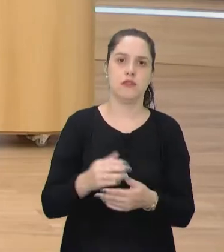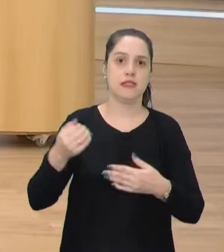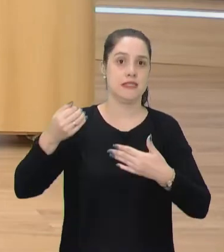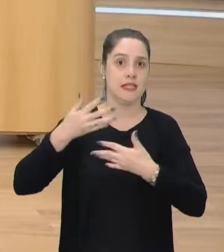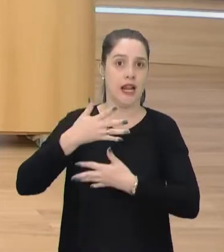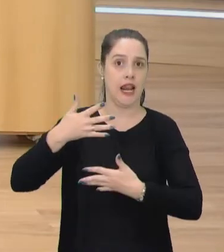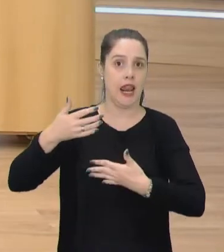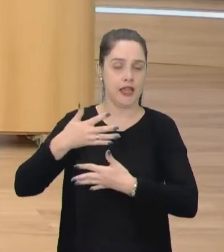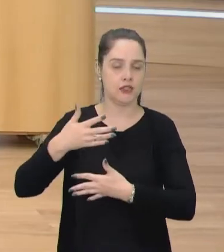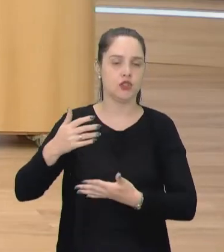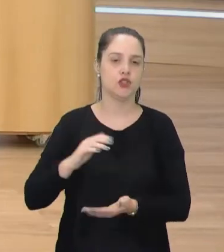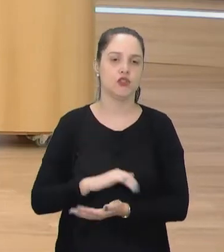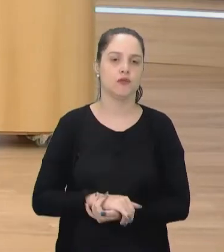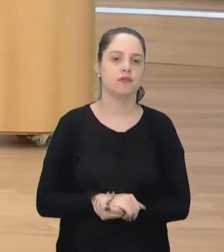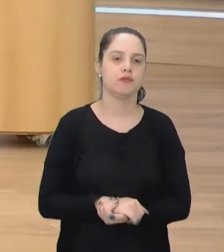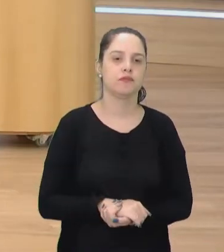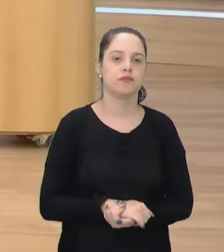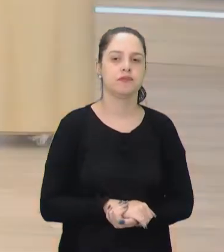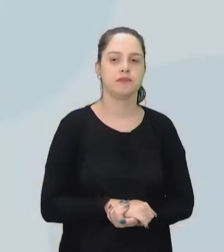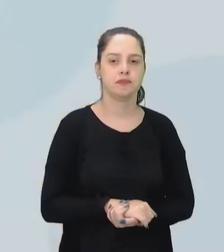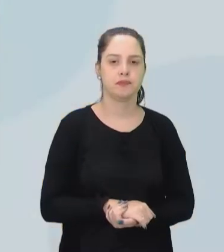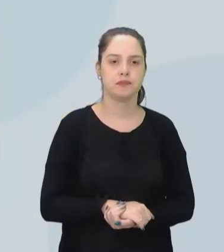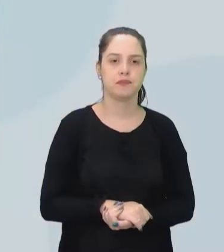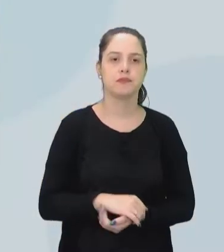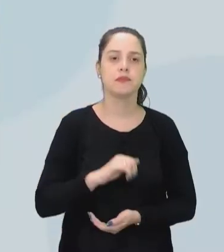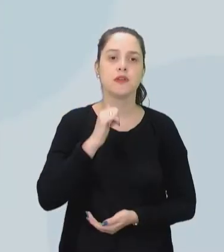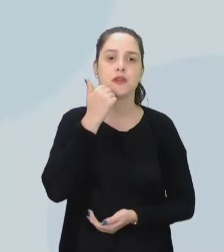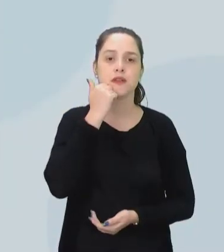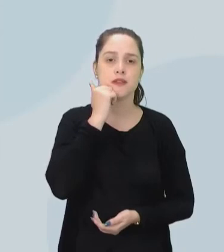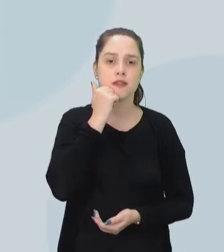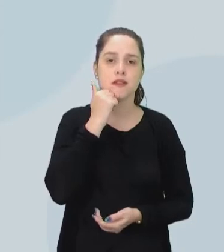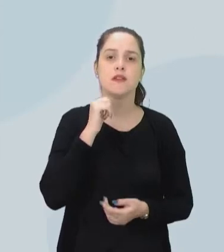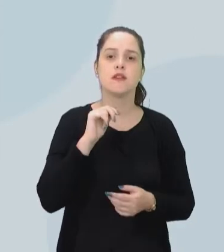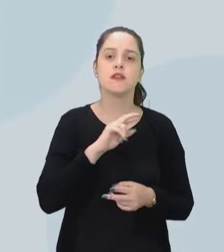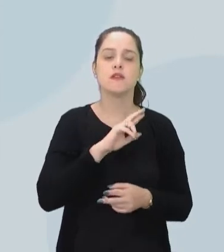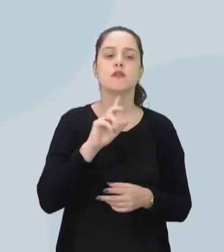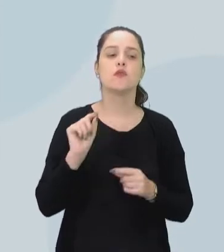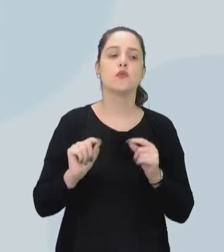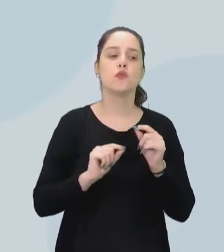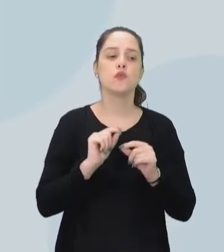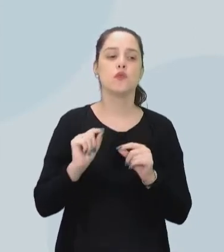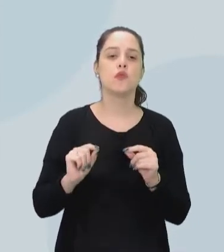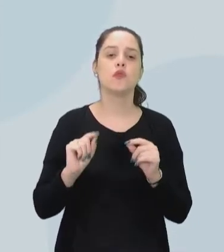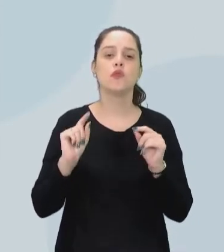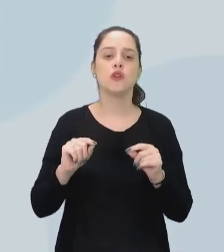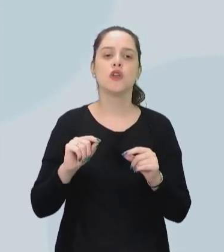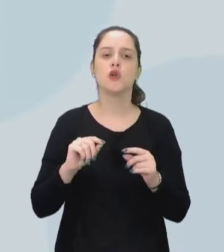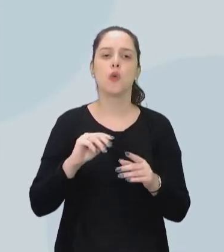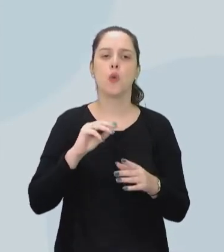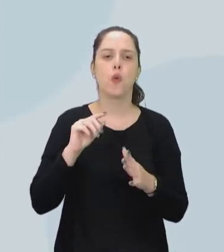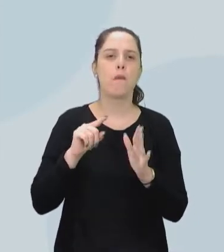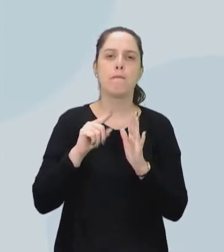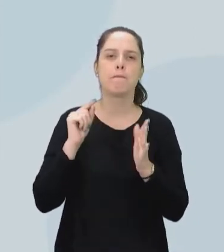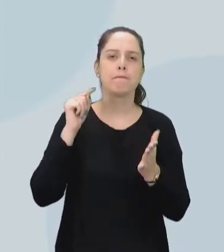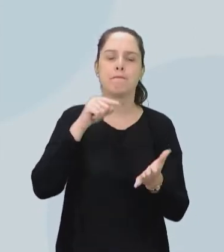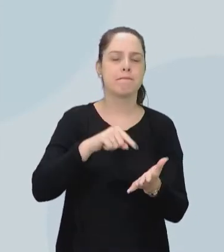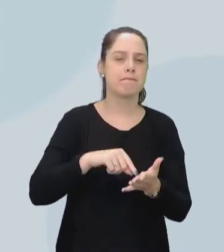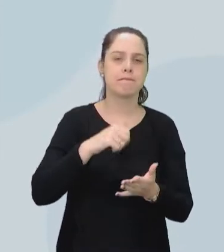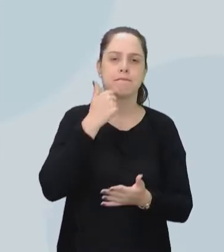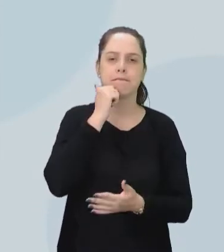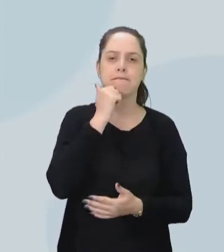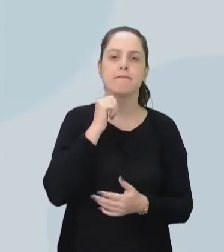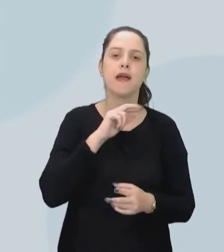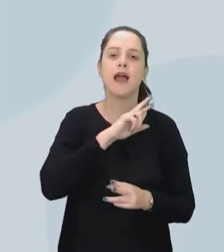slides. Método científico. Vou ler aqui rapidinho com vocês. O método científico refere-se a